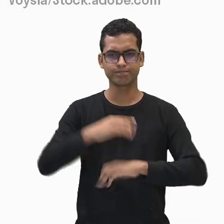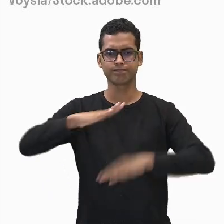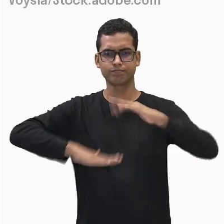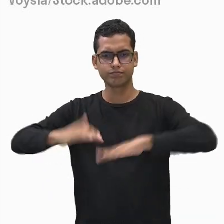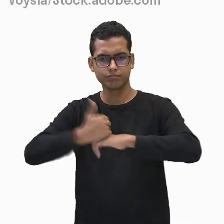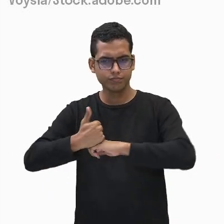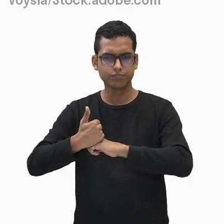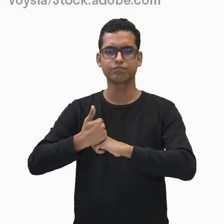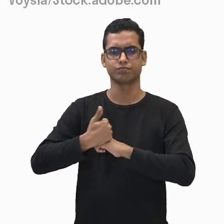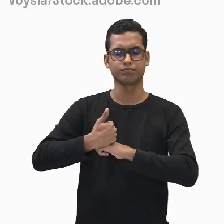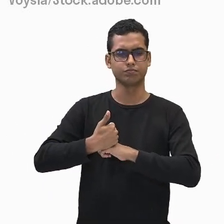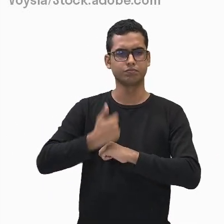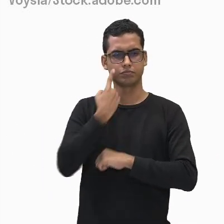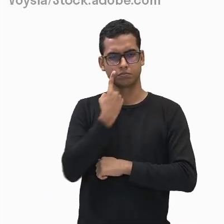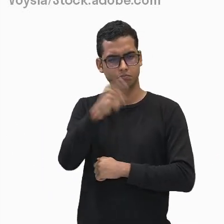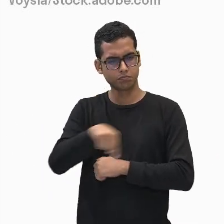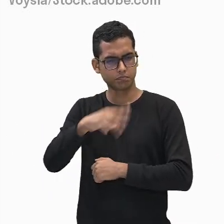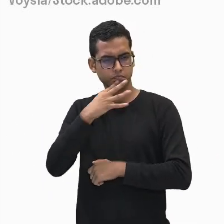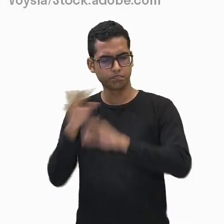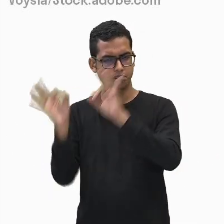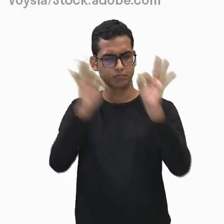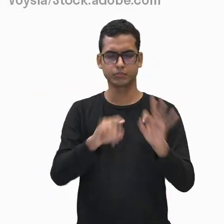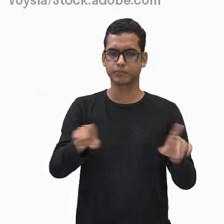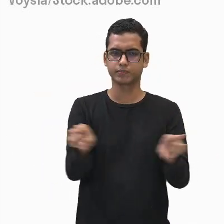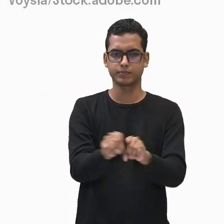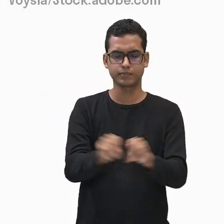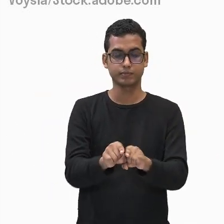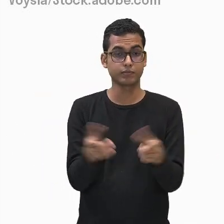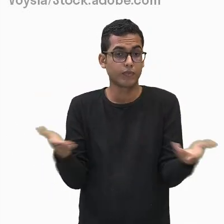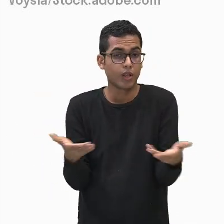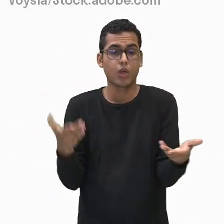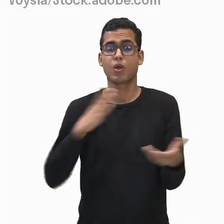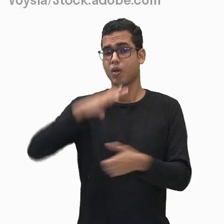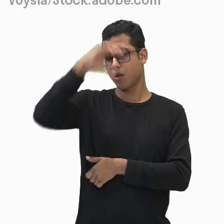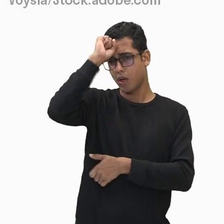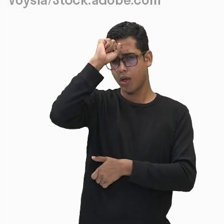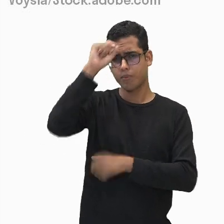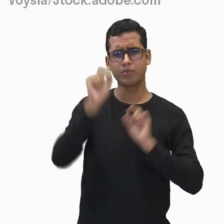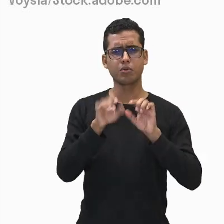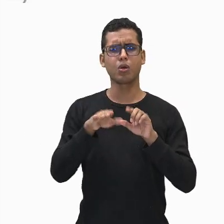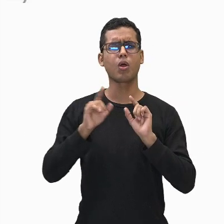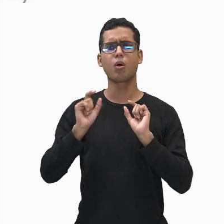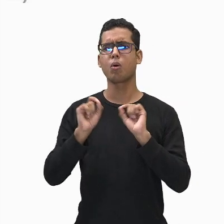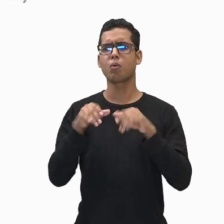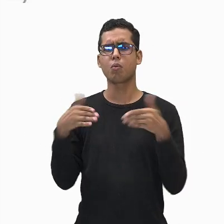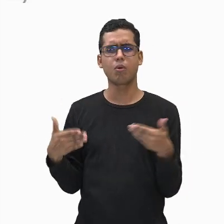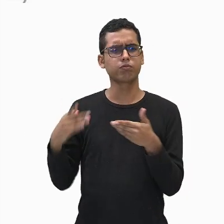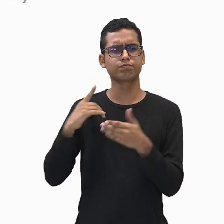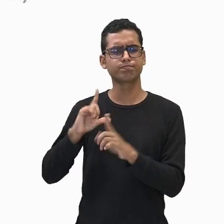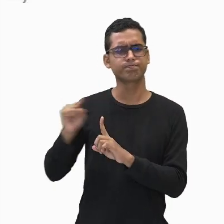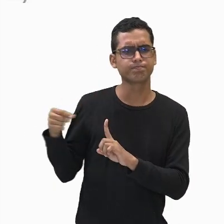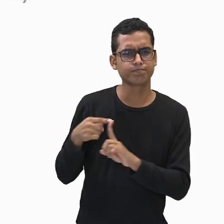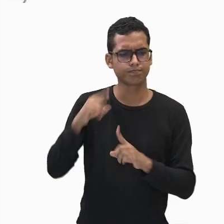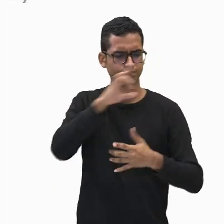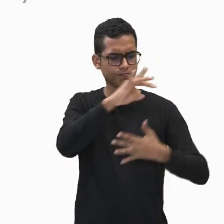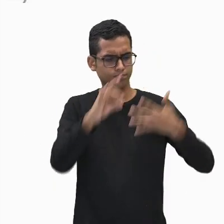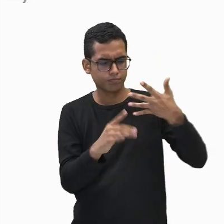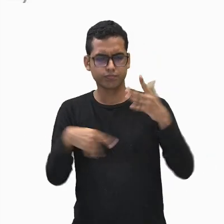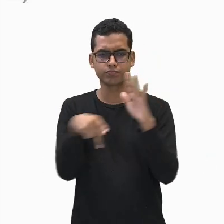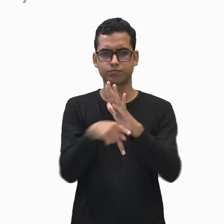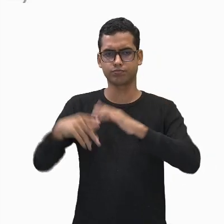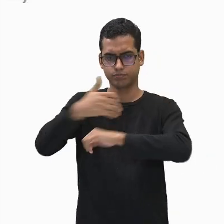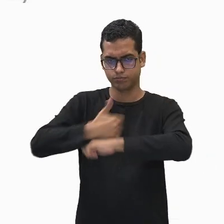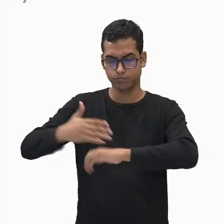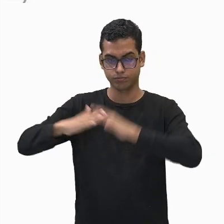alguns exemplos para vocês conhecerem. Vamos verificar o que eles fazem, os profissionais de la construção. Então,